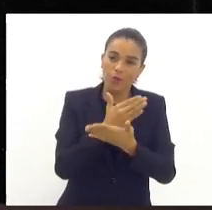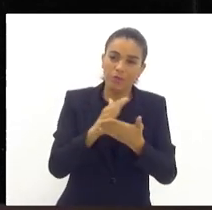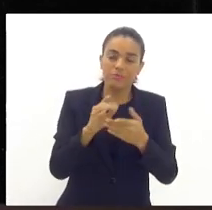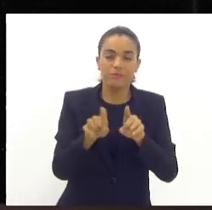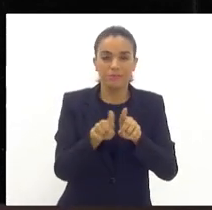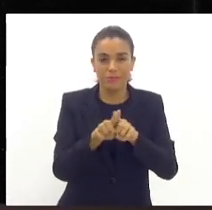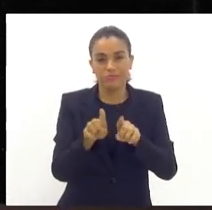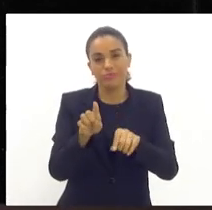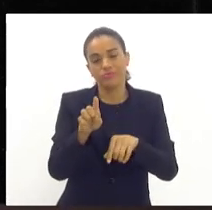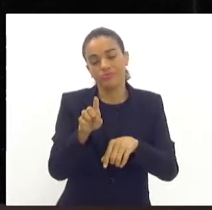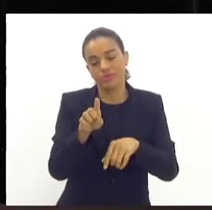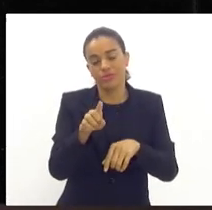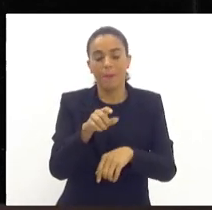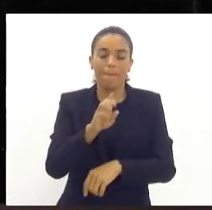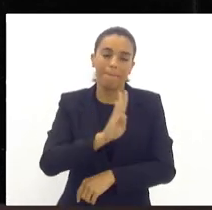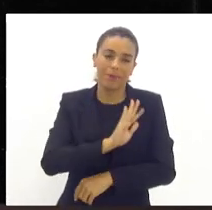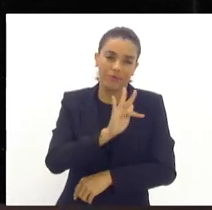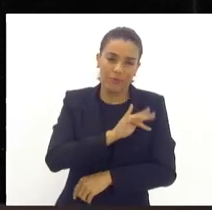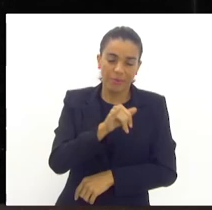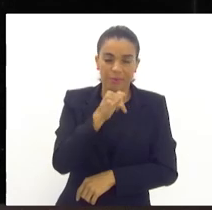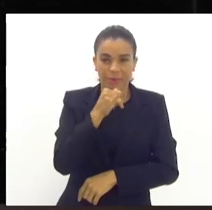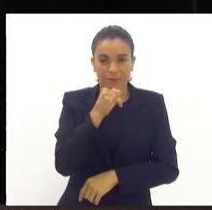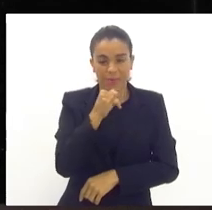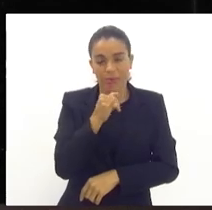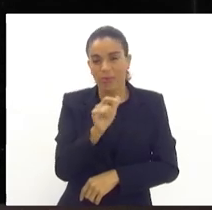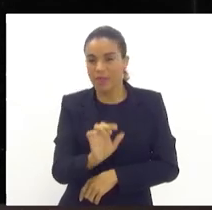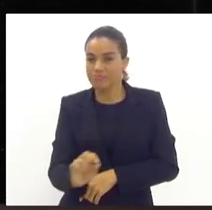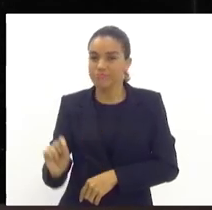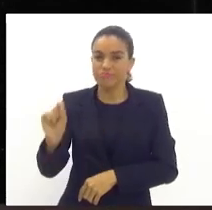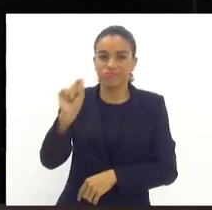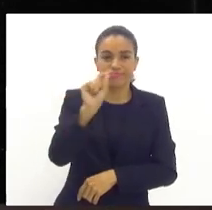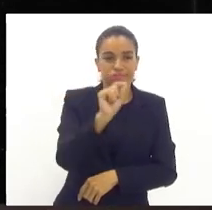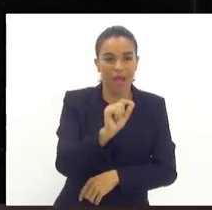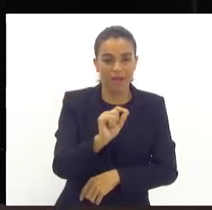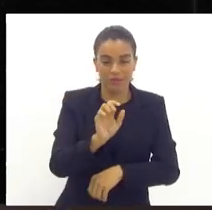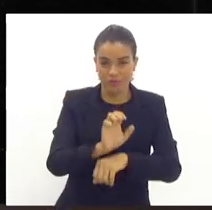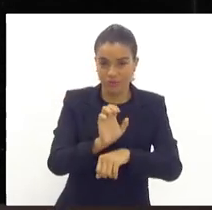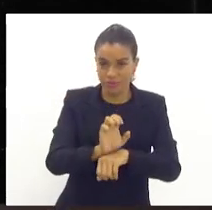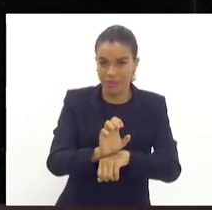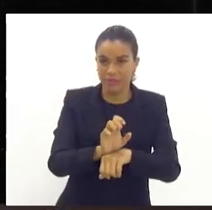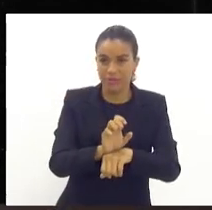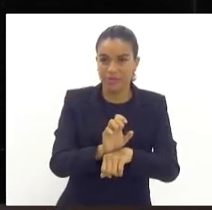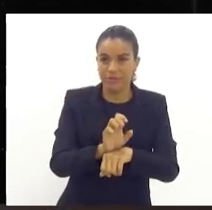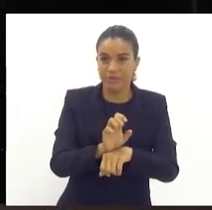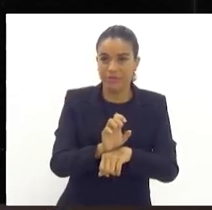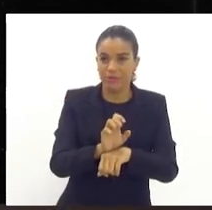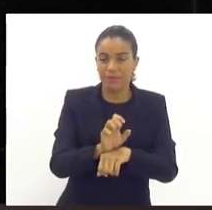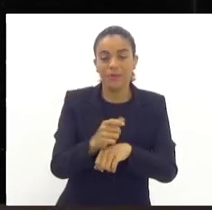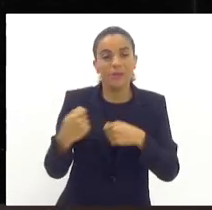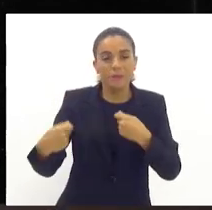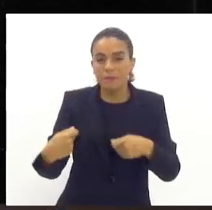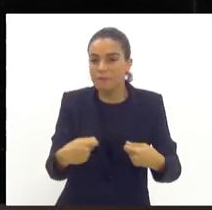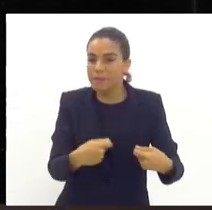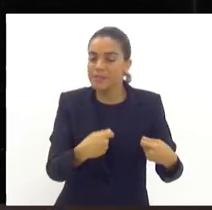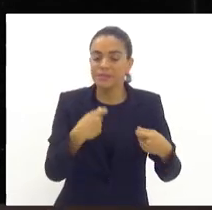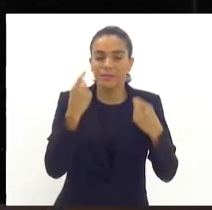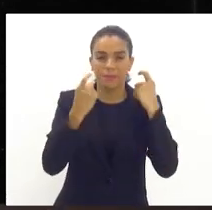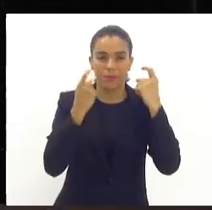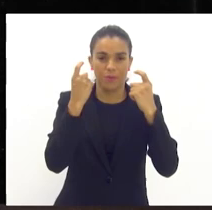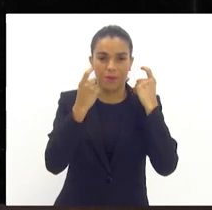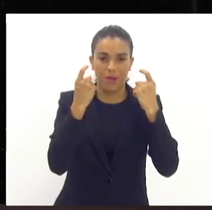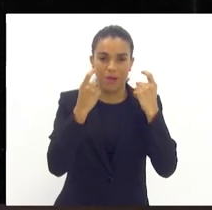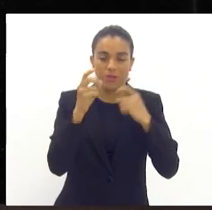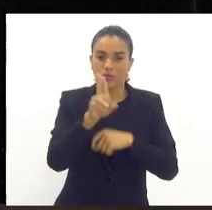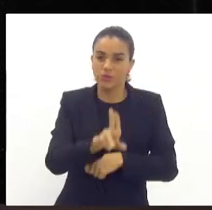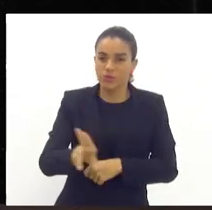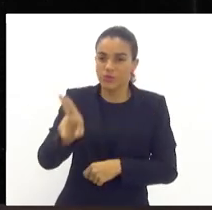estado de Janeiro, como a Baixada Fluminense e outras áreas da nosso estado, que tem que existir essa preocupação de utilizar esses